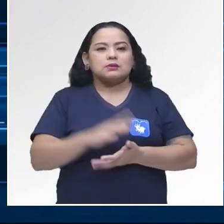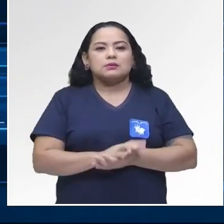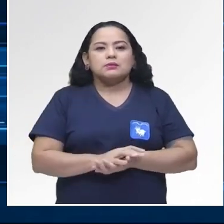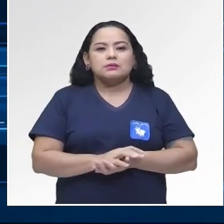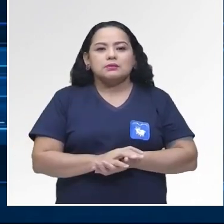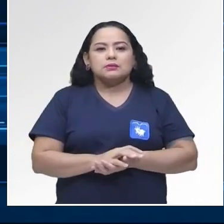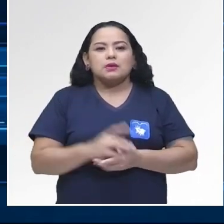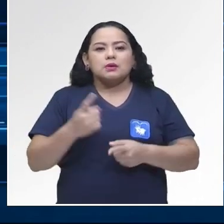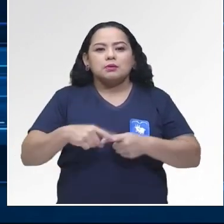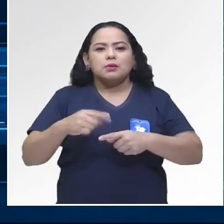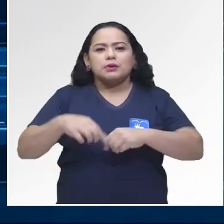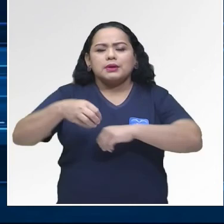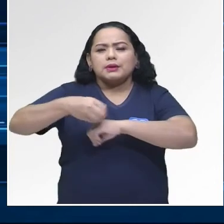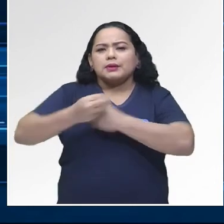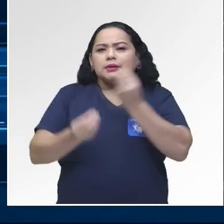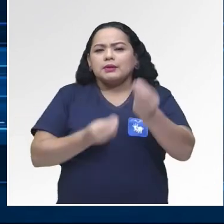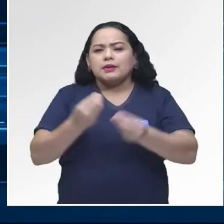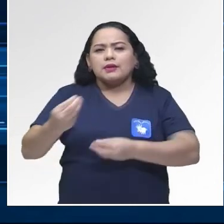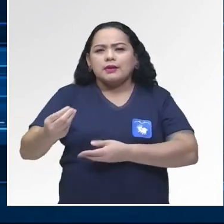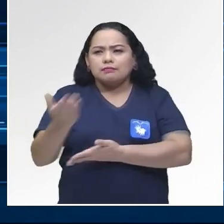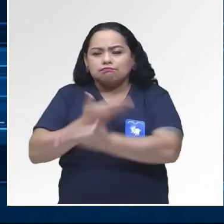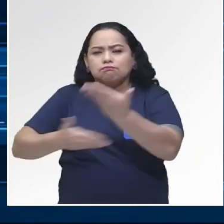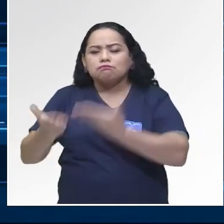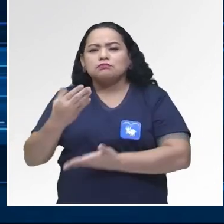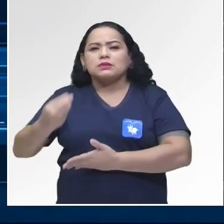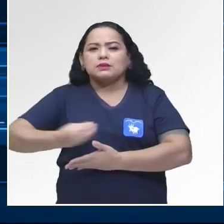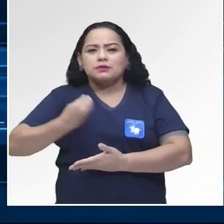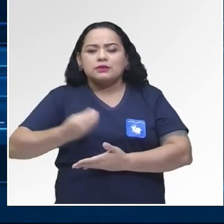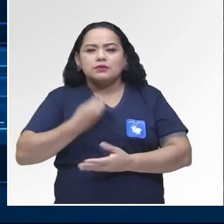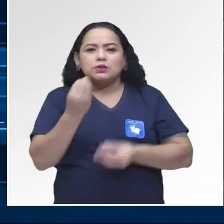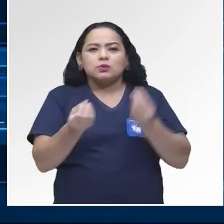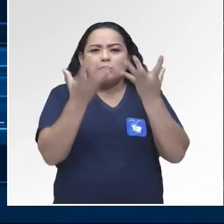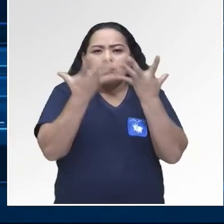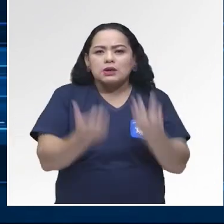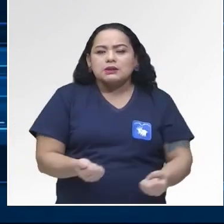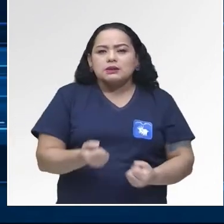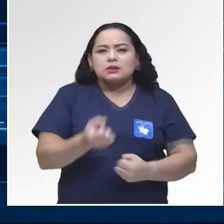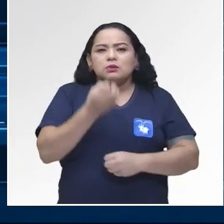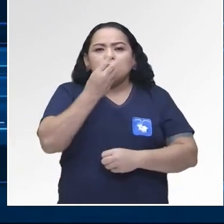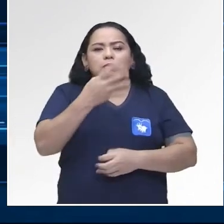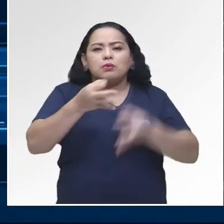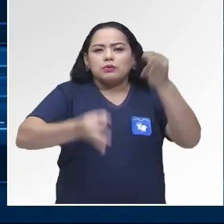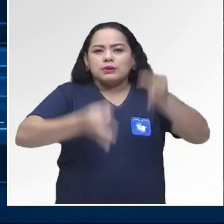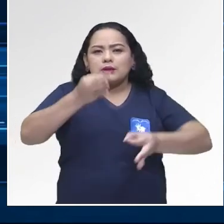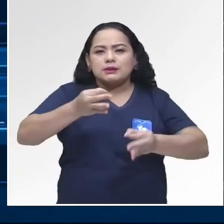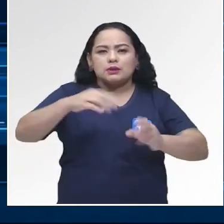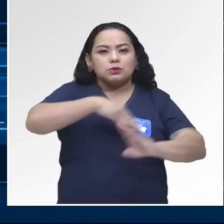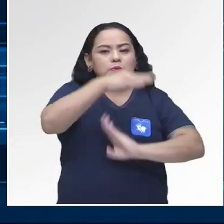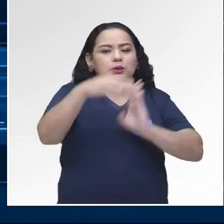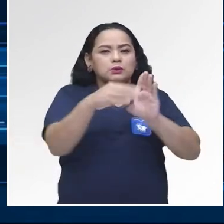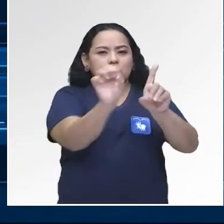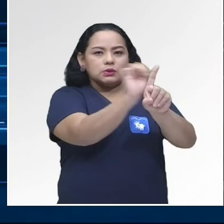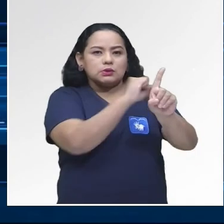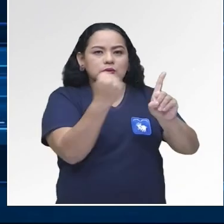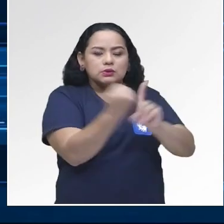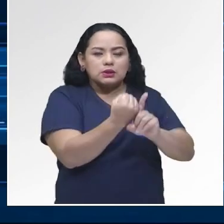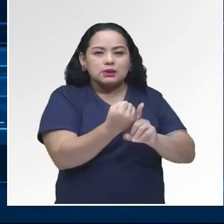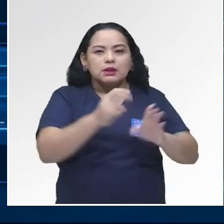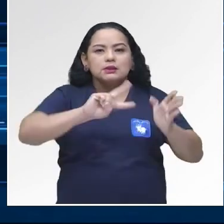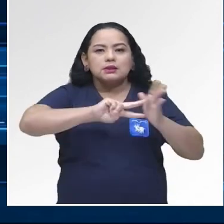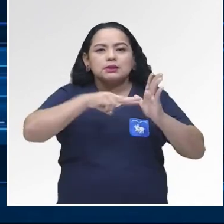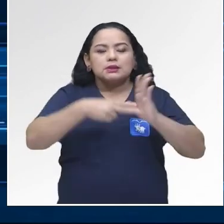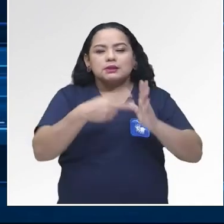expostos pela maioria e consagrados como algo benéfico e justo para a sociedade. Ou